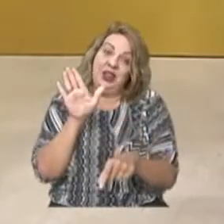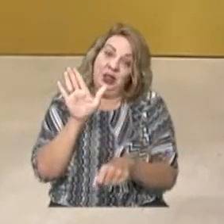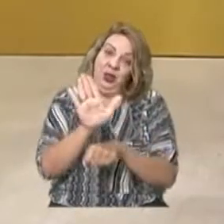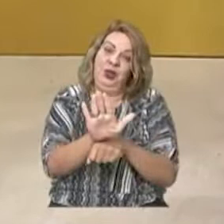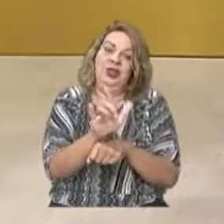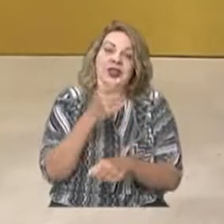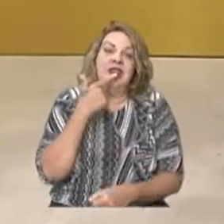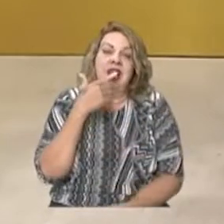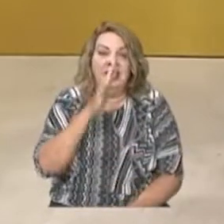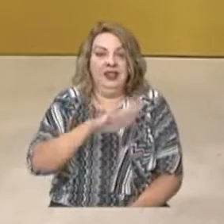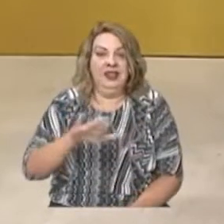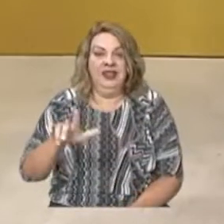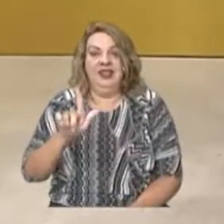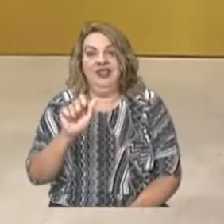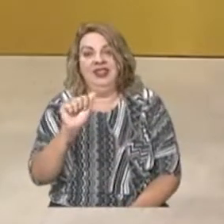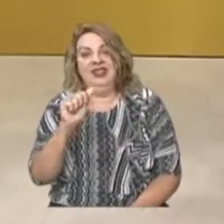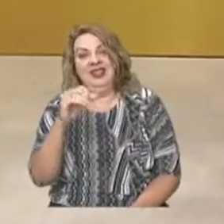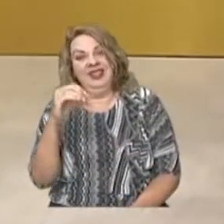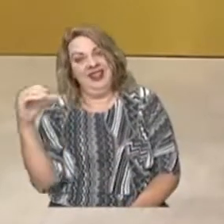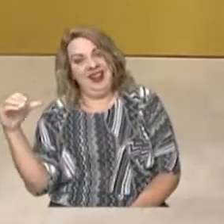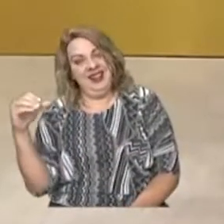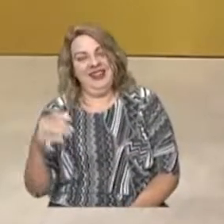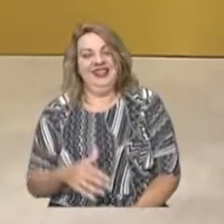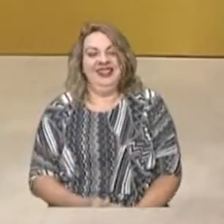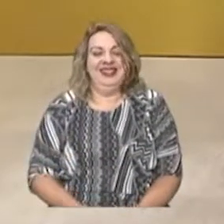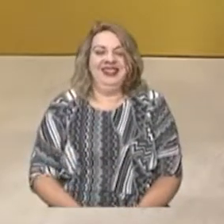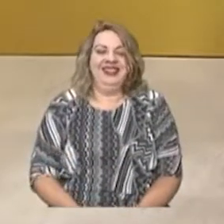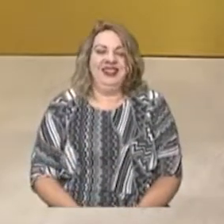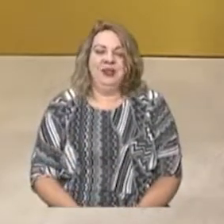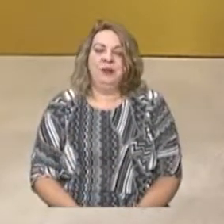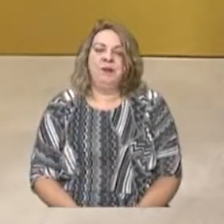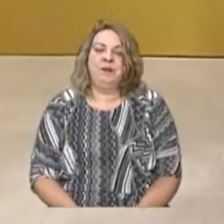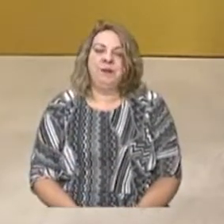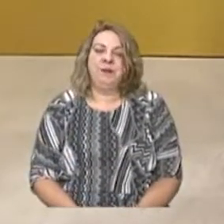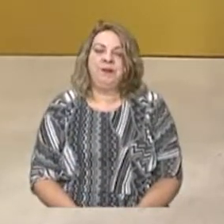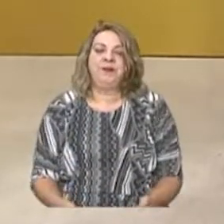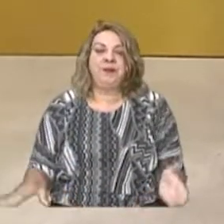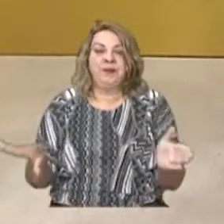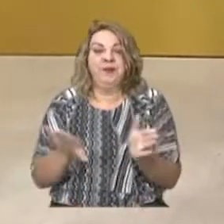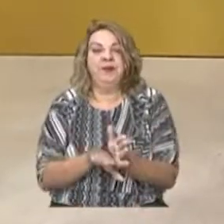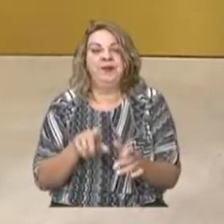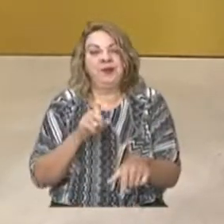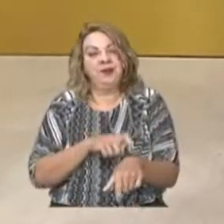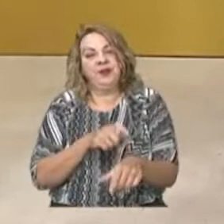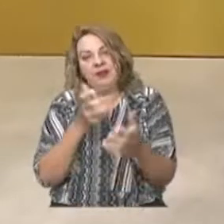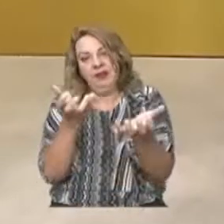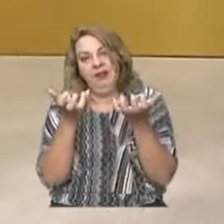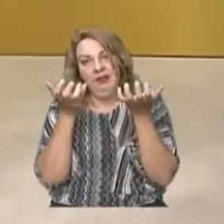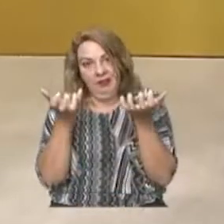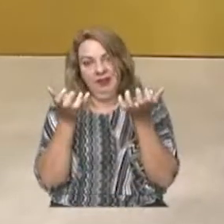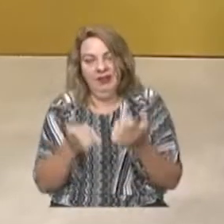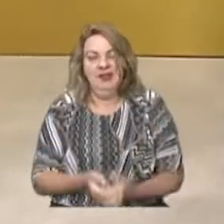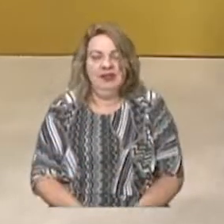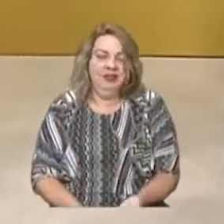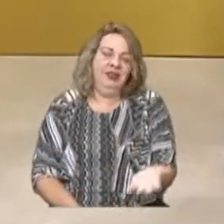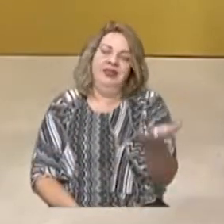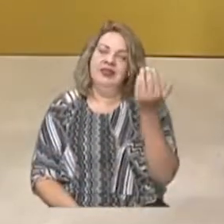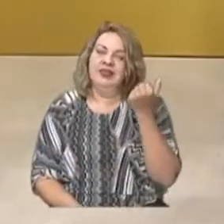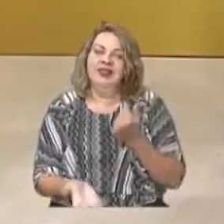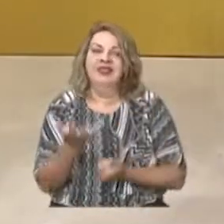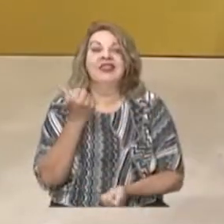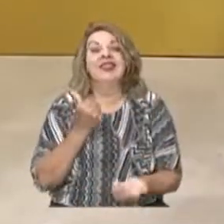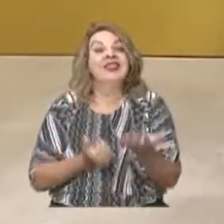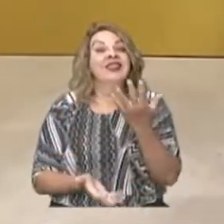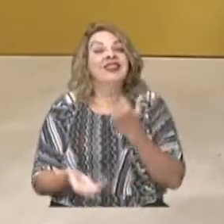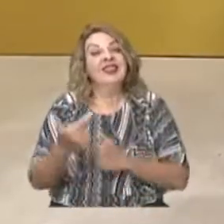ajudar as crianças do Grupo de Apoio à Criança com Câncer. Chegou a hora que você tanto queria. Vamos com o